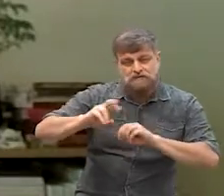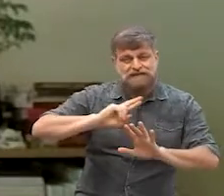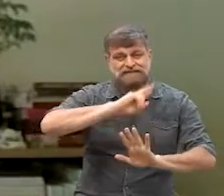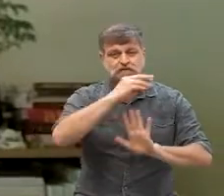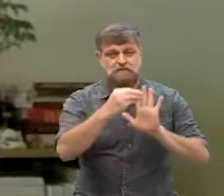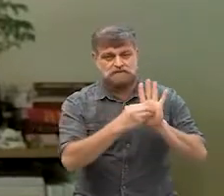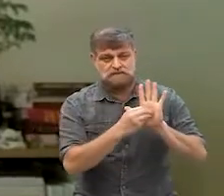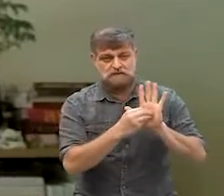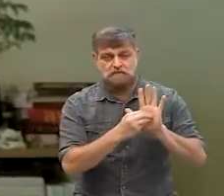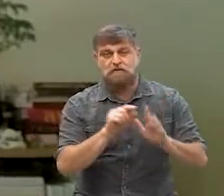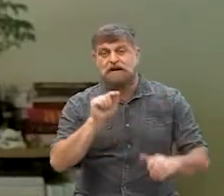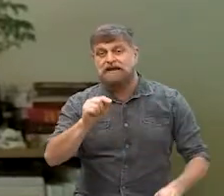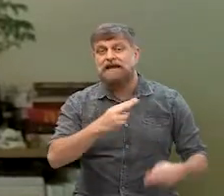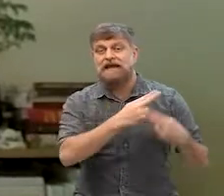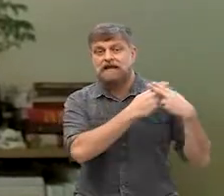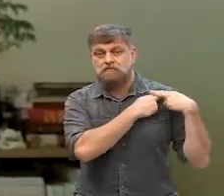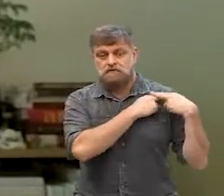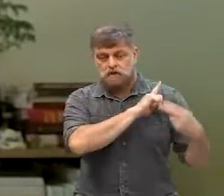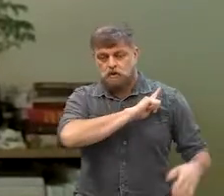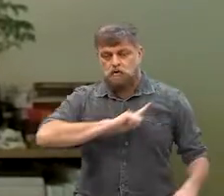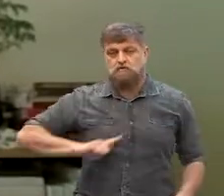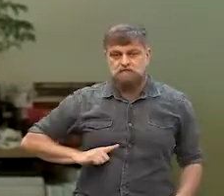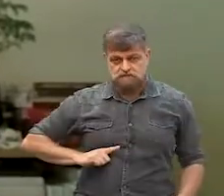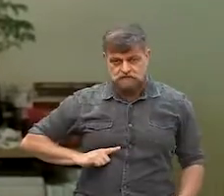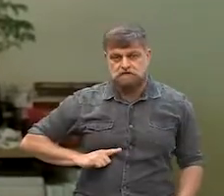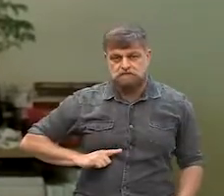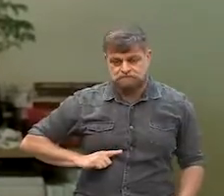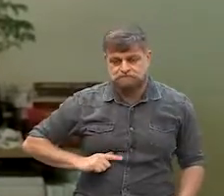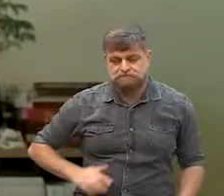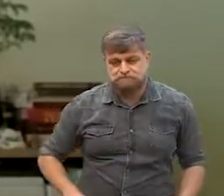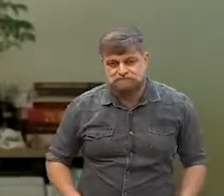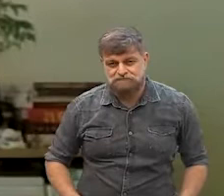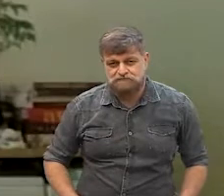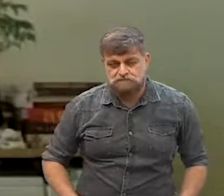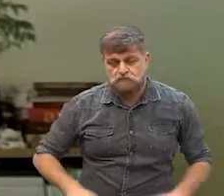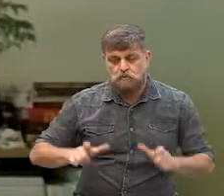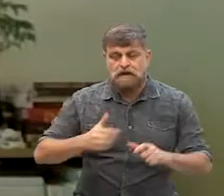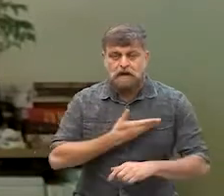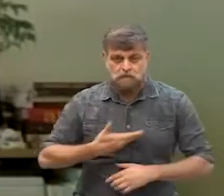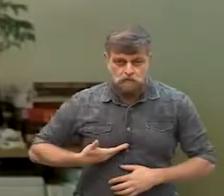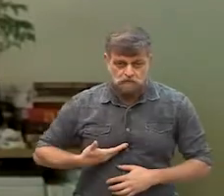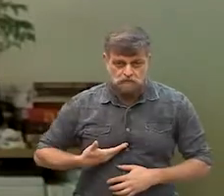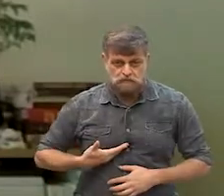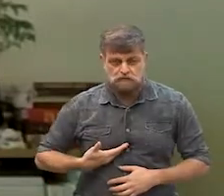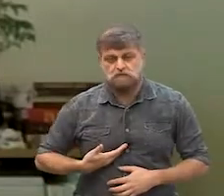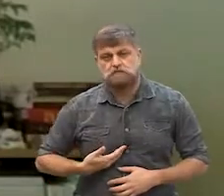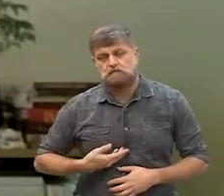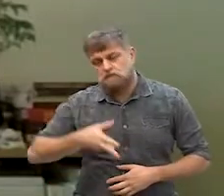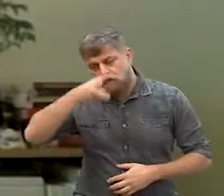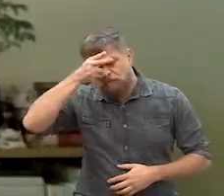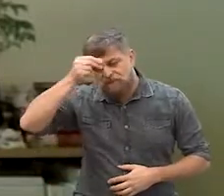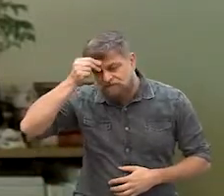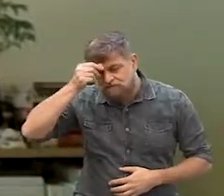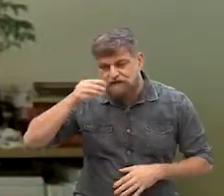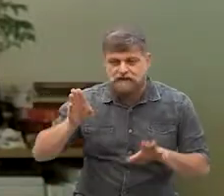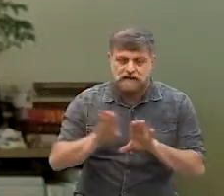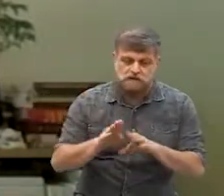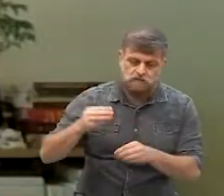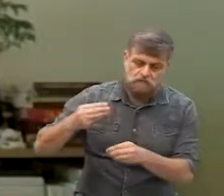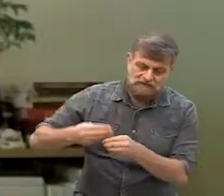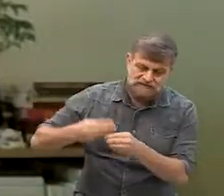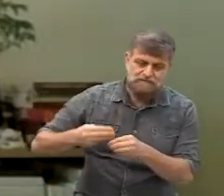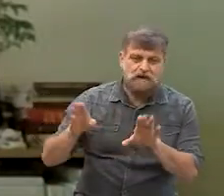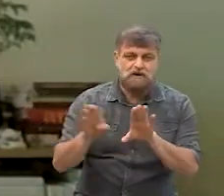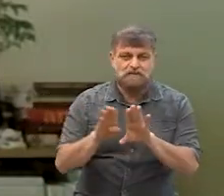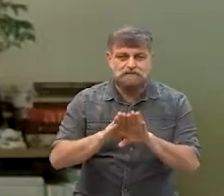é responsabilidade do governo público, do órgão público, né? Seja o governo executivo, municipal,